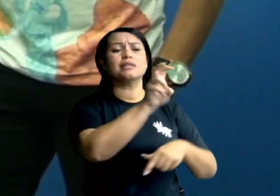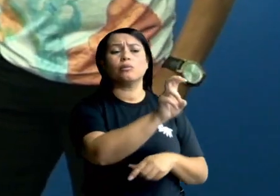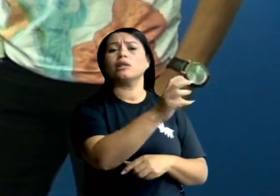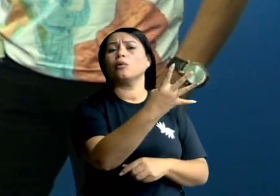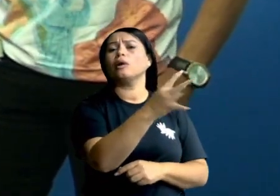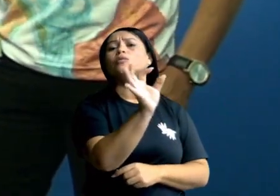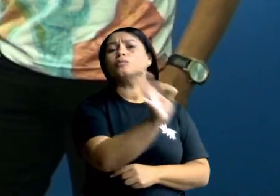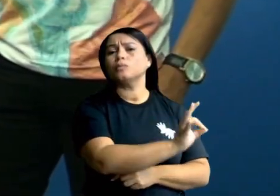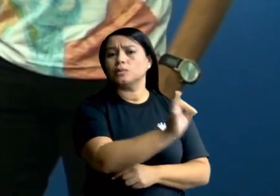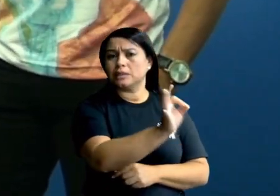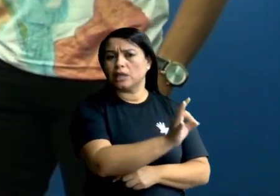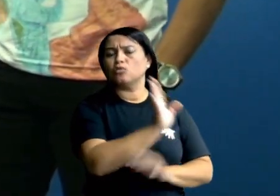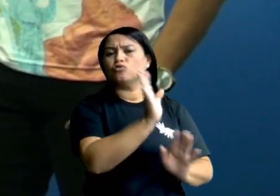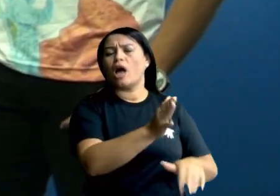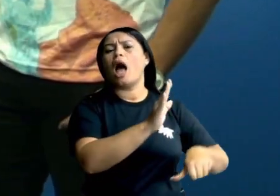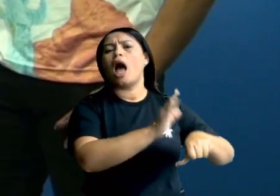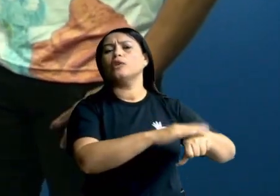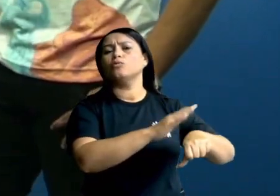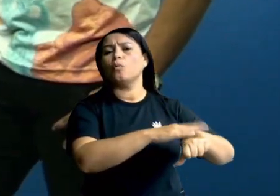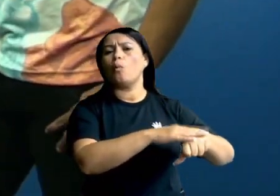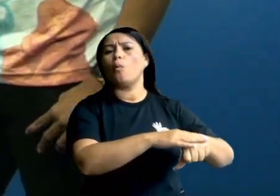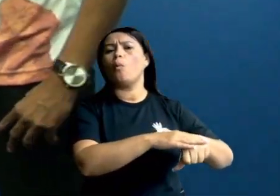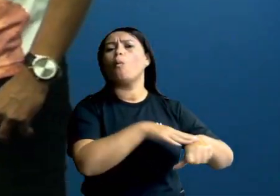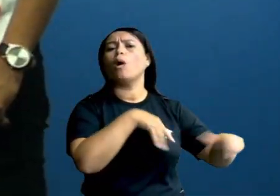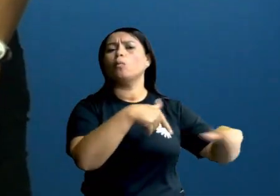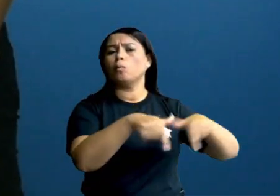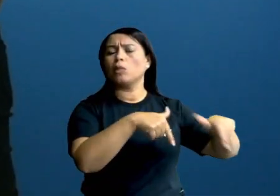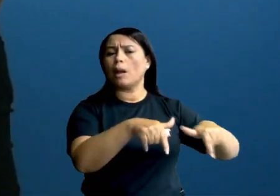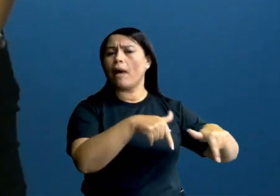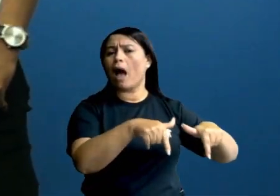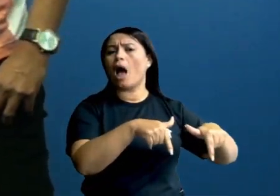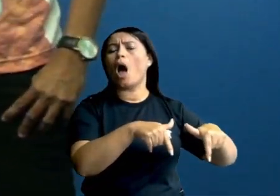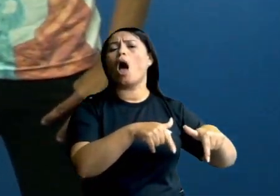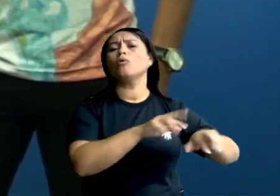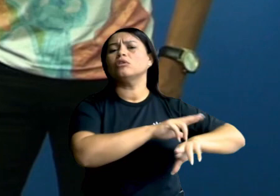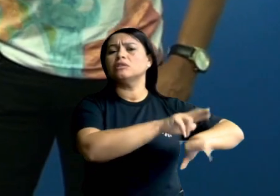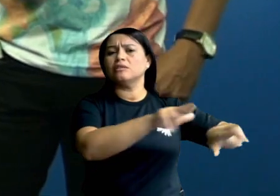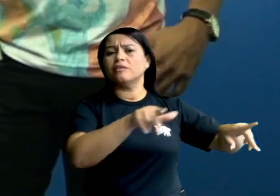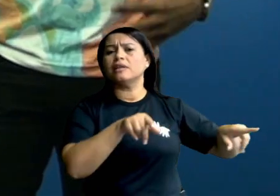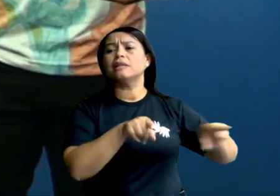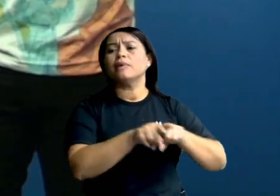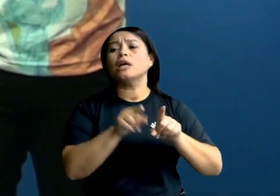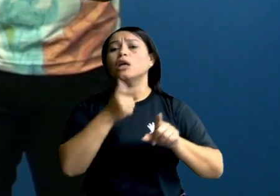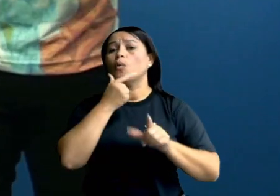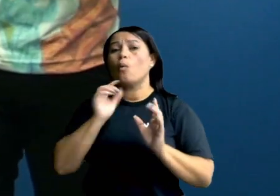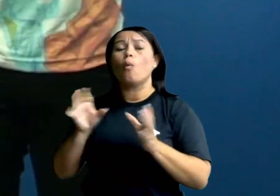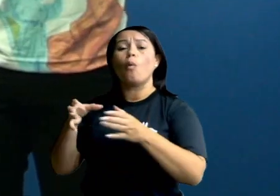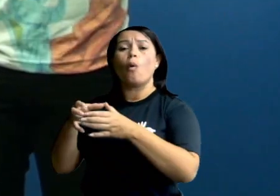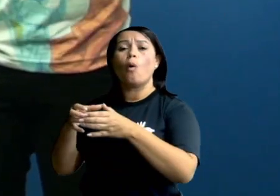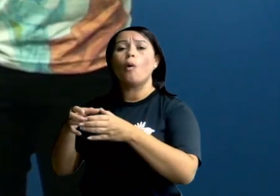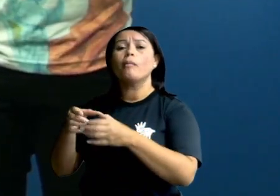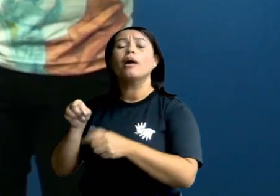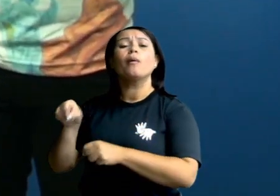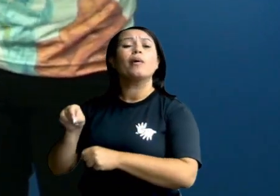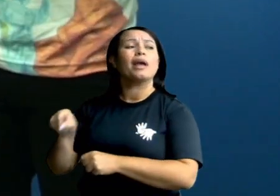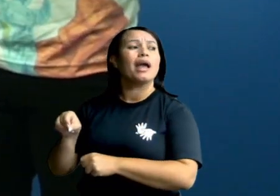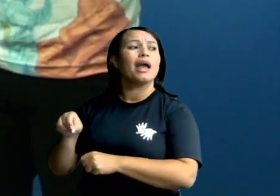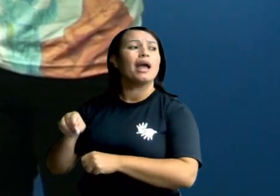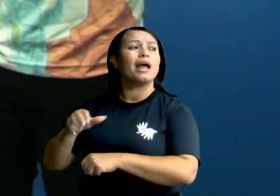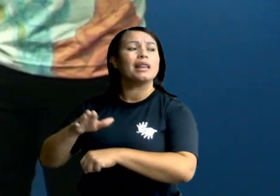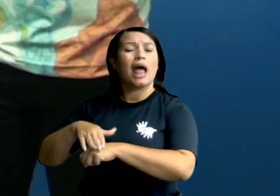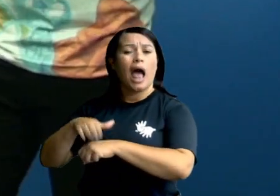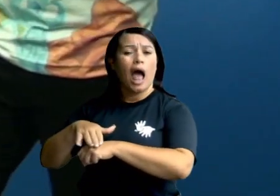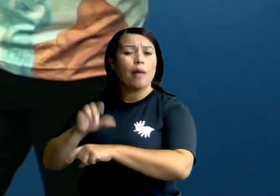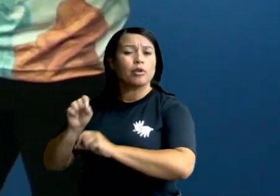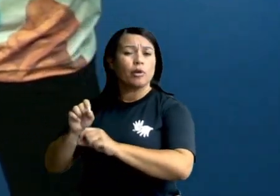54% delas atuando, né, no mercado de trabalho e, no caso dos homens, da população masculina que está apta a realizar